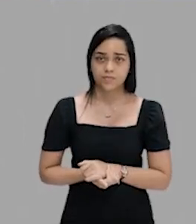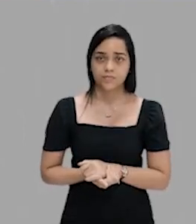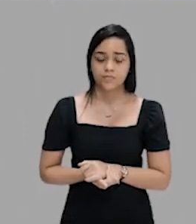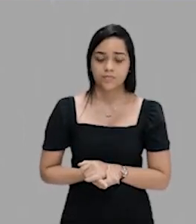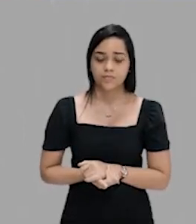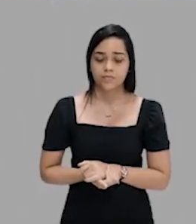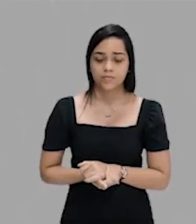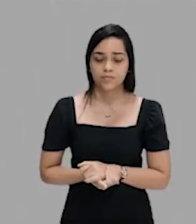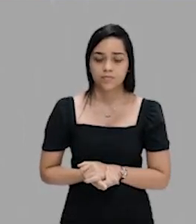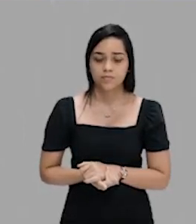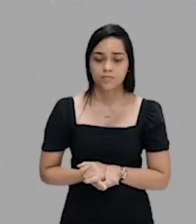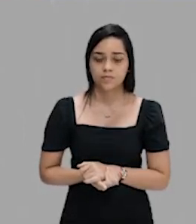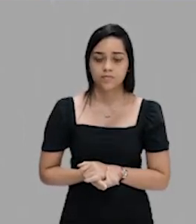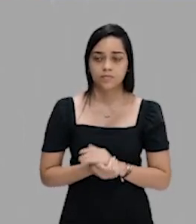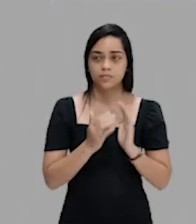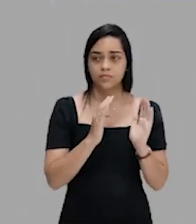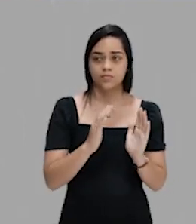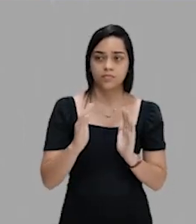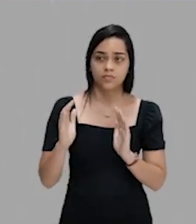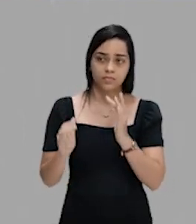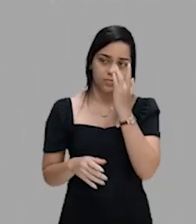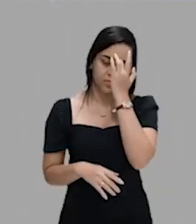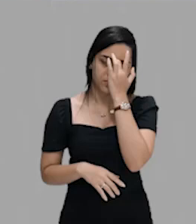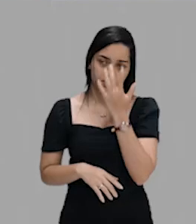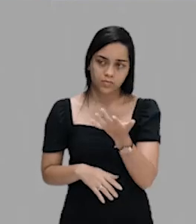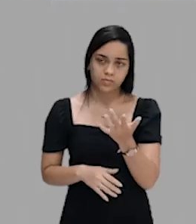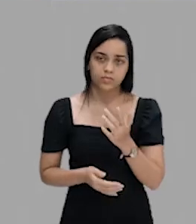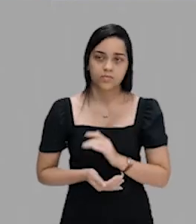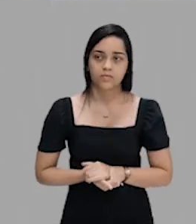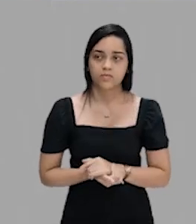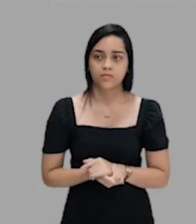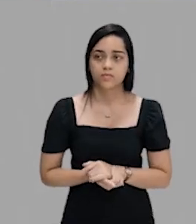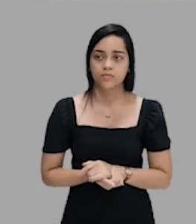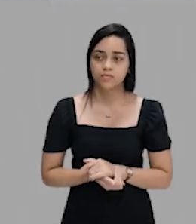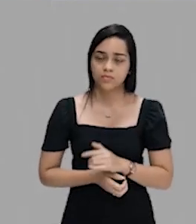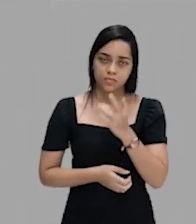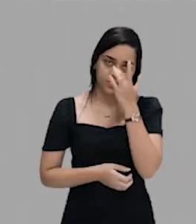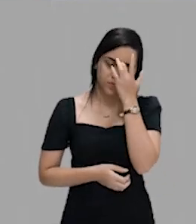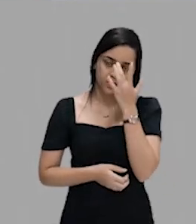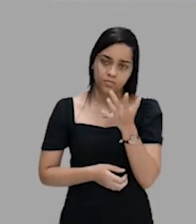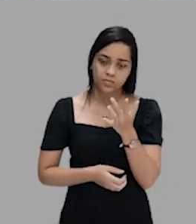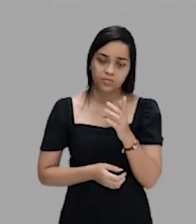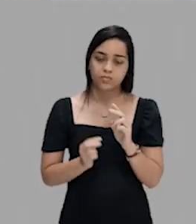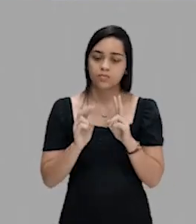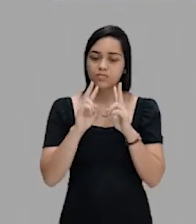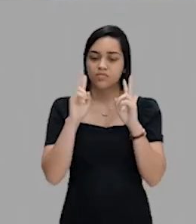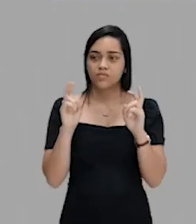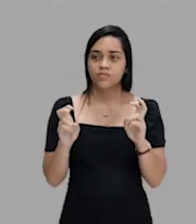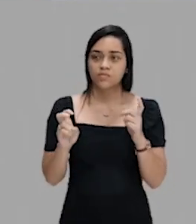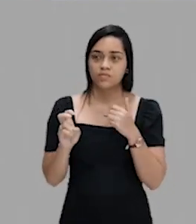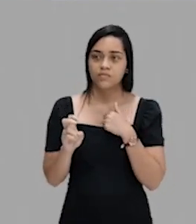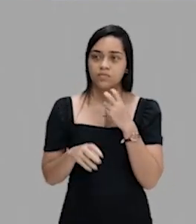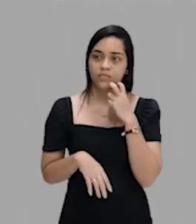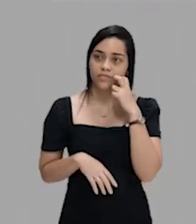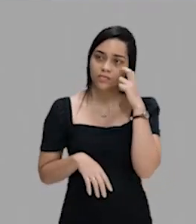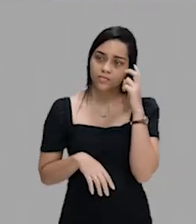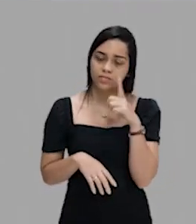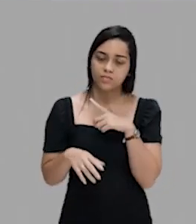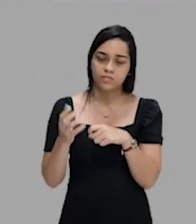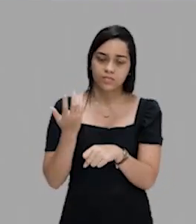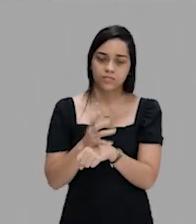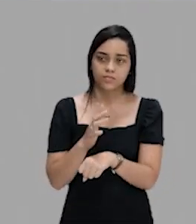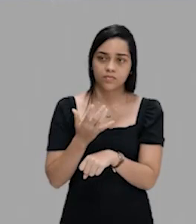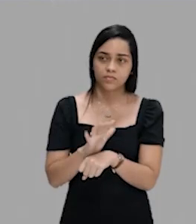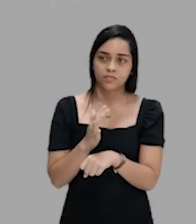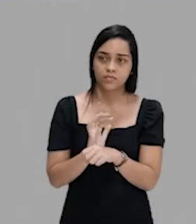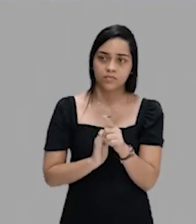Mais uma de classificação fácil demais muito fácil esse assunto eu fico até com vergonha de trazer um exercício